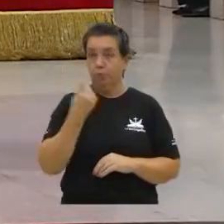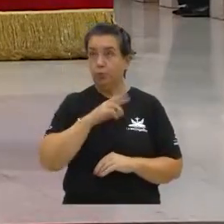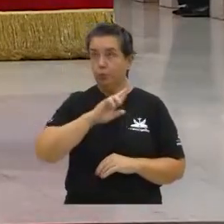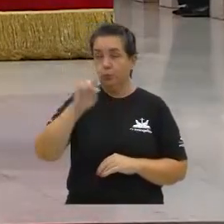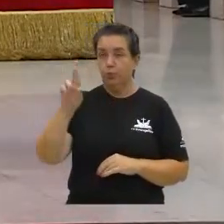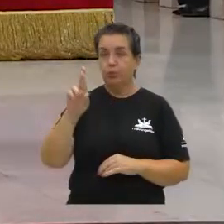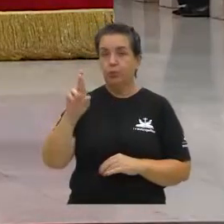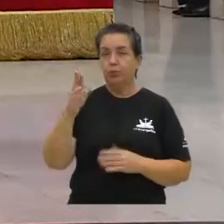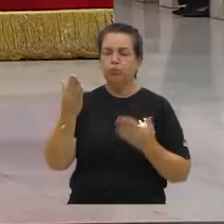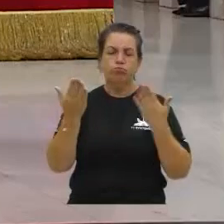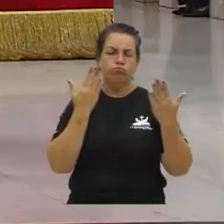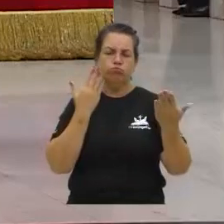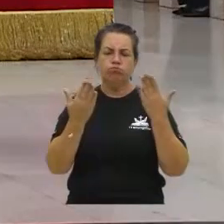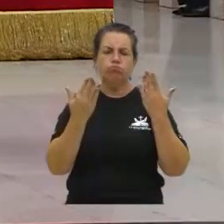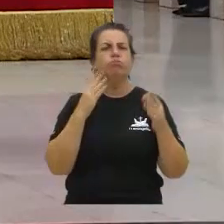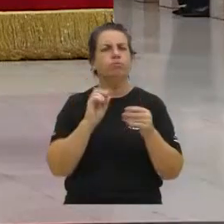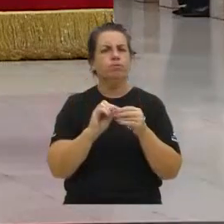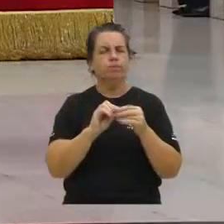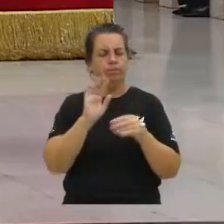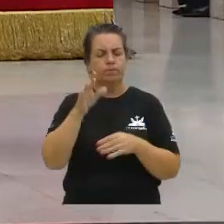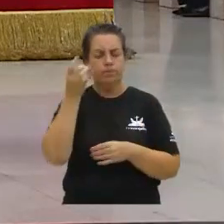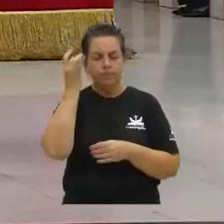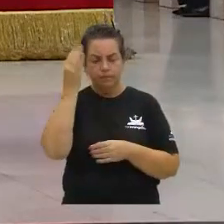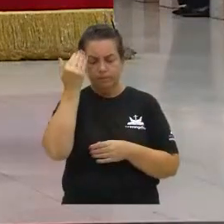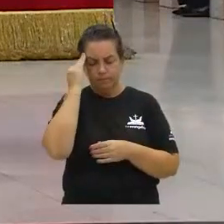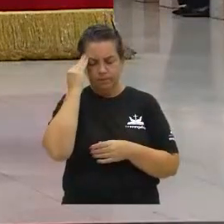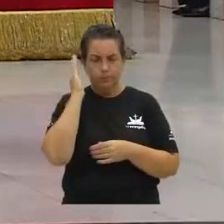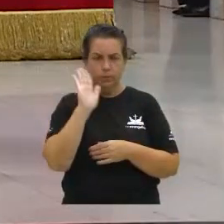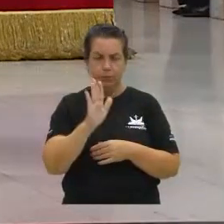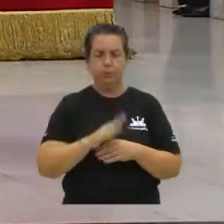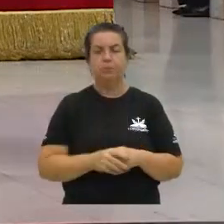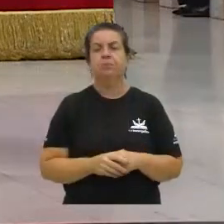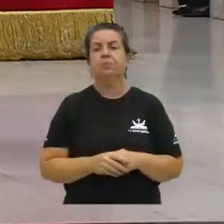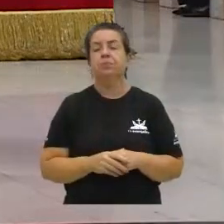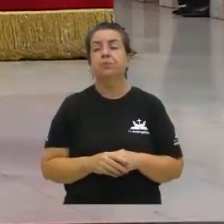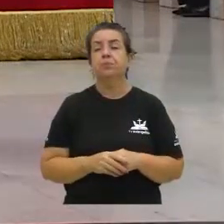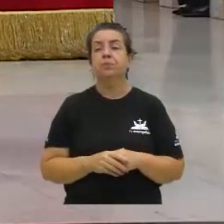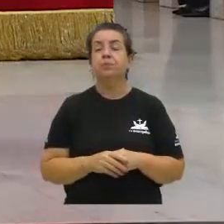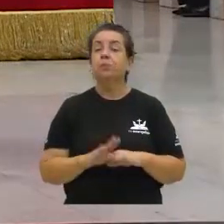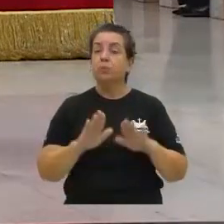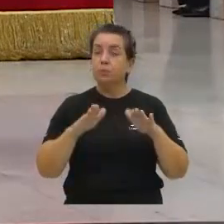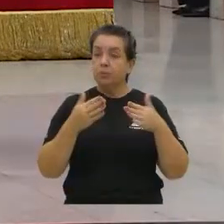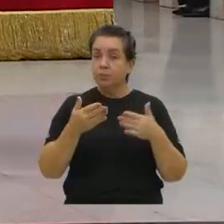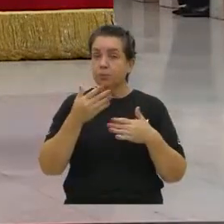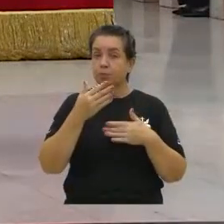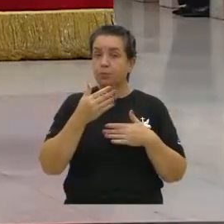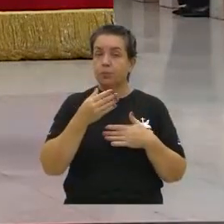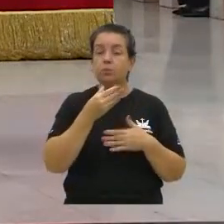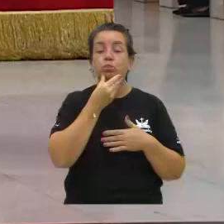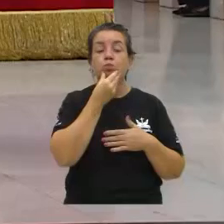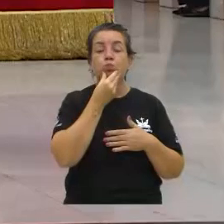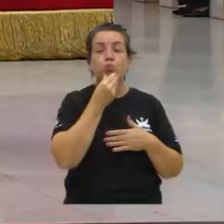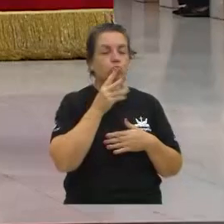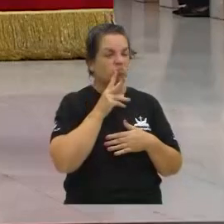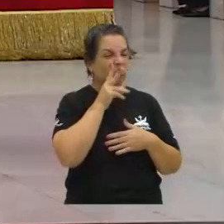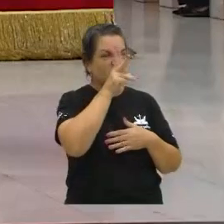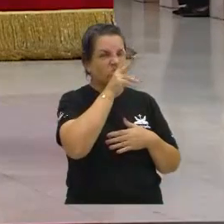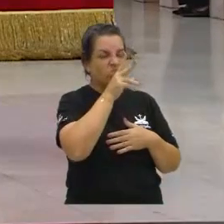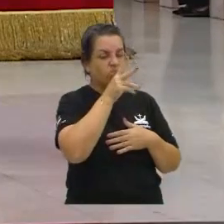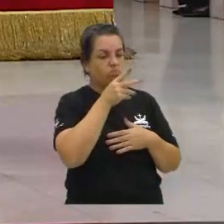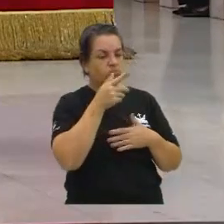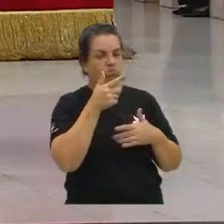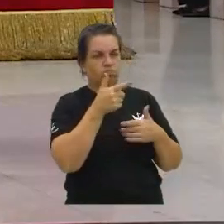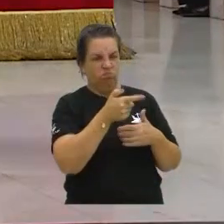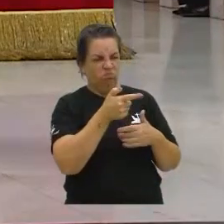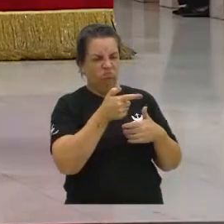faz uma comparação fácil de compreender. Quando um homem forte, bem armado,